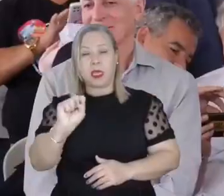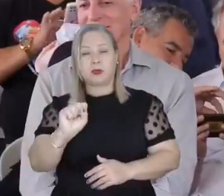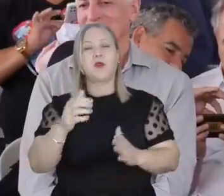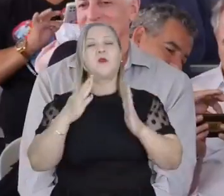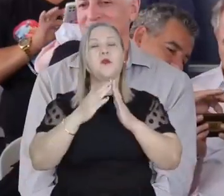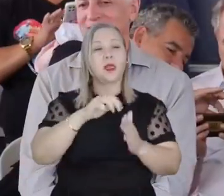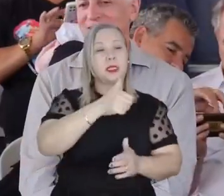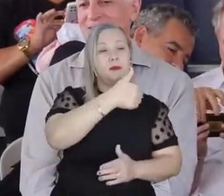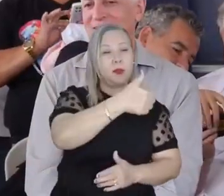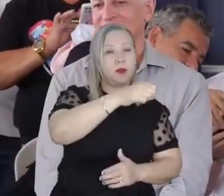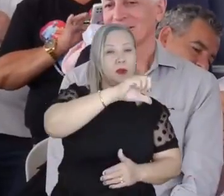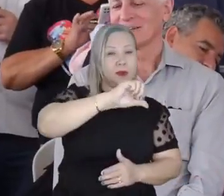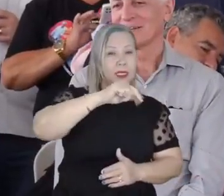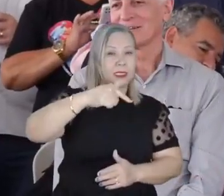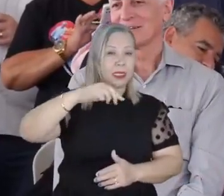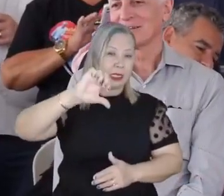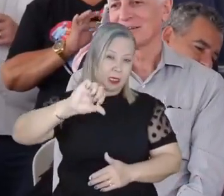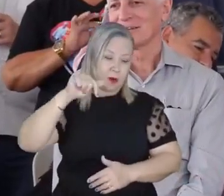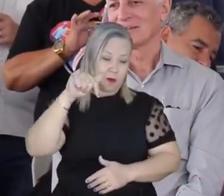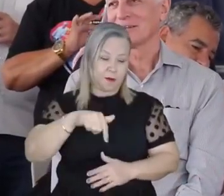1979 nessa casa. Até